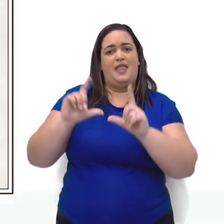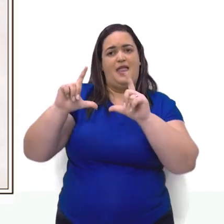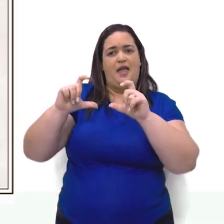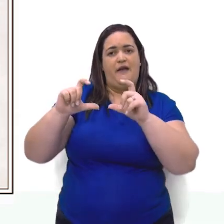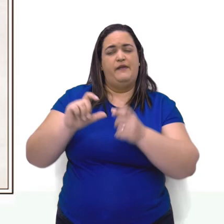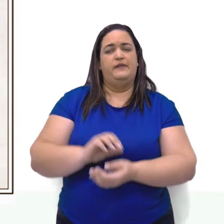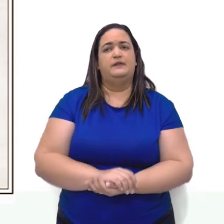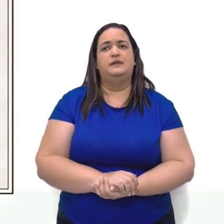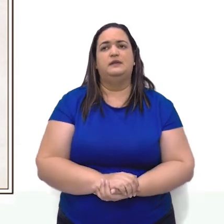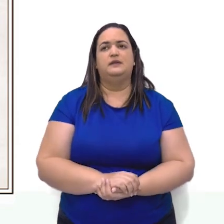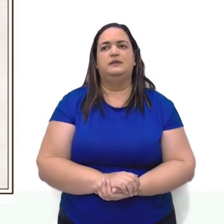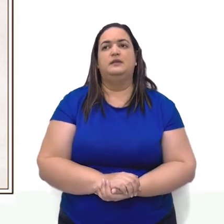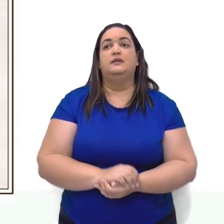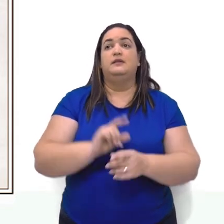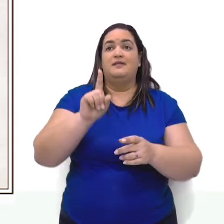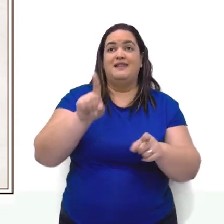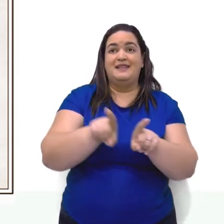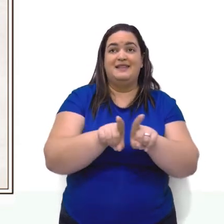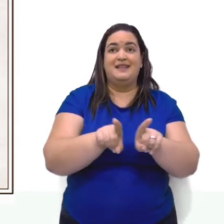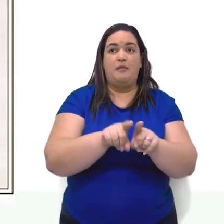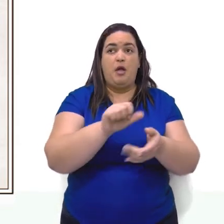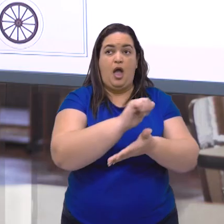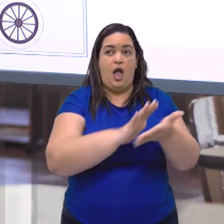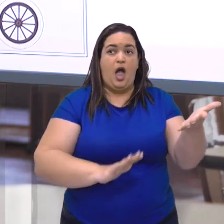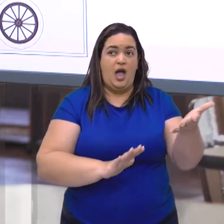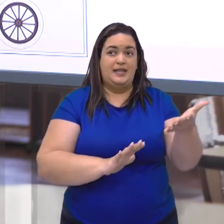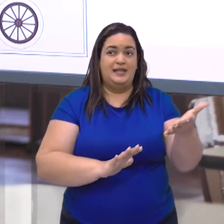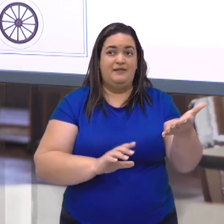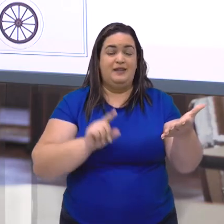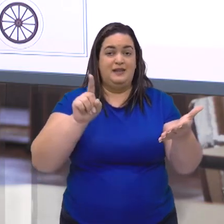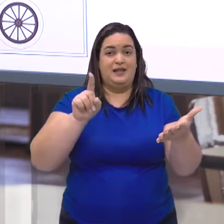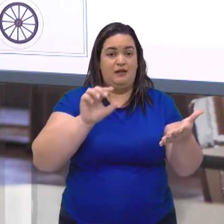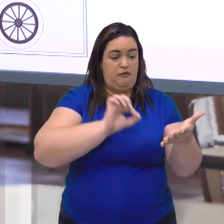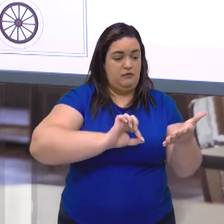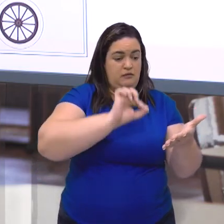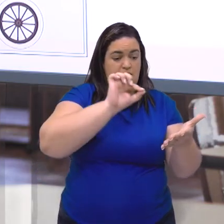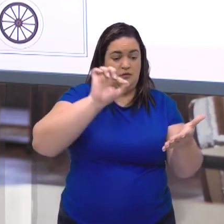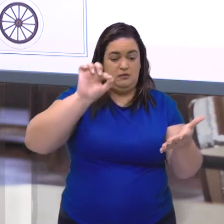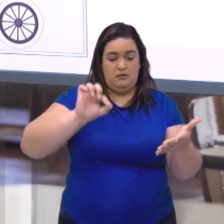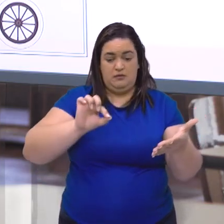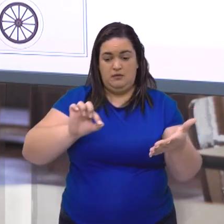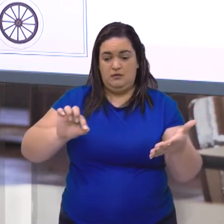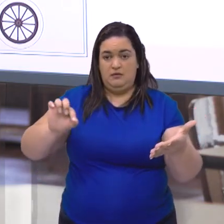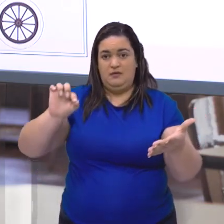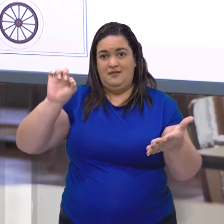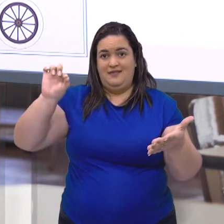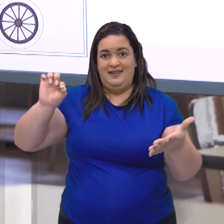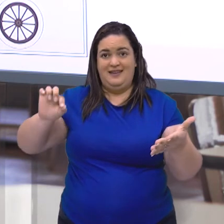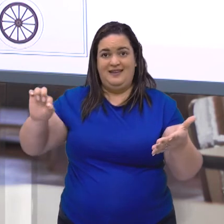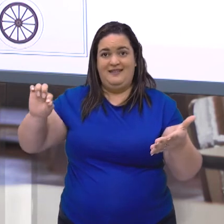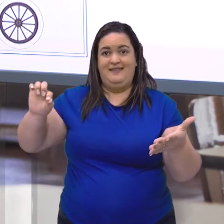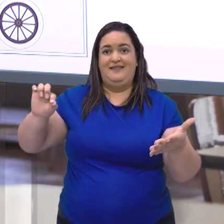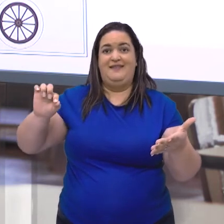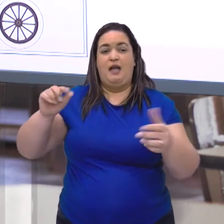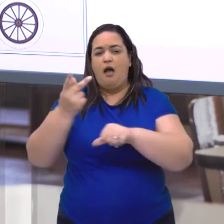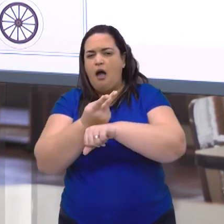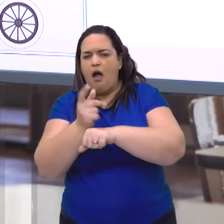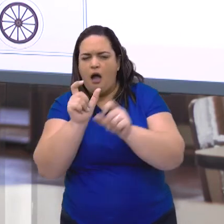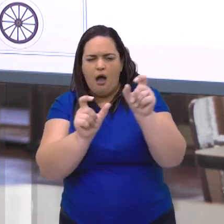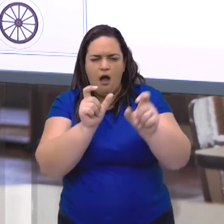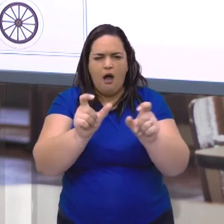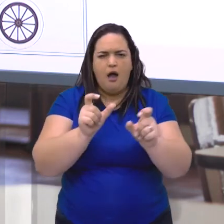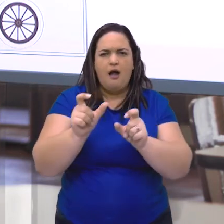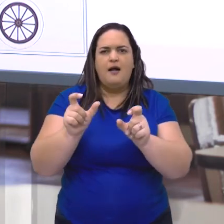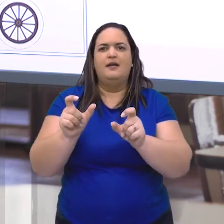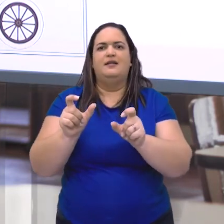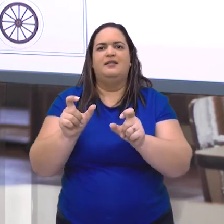Também temos aí uma atividade de ligar os pontos. É importante essas atividades de ligar os pontos, caça-palavra, passatempo,